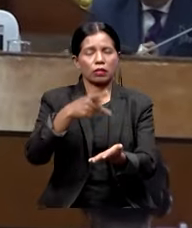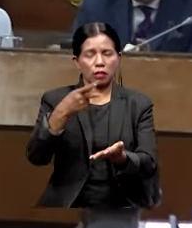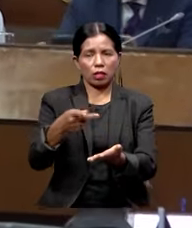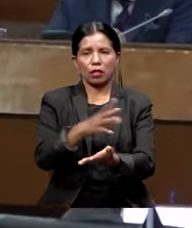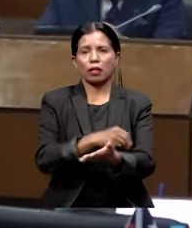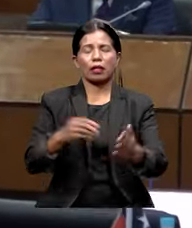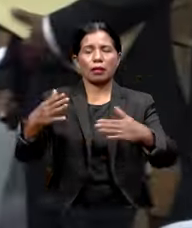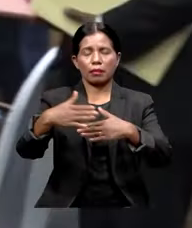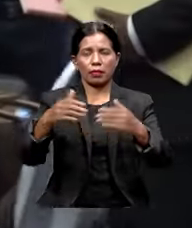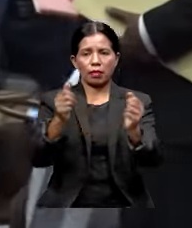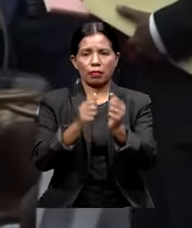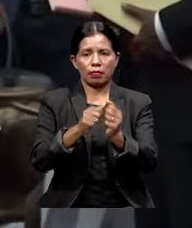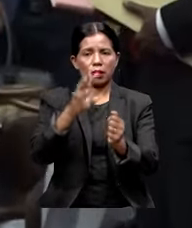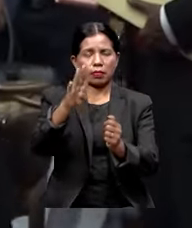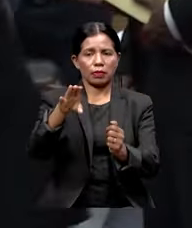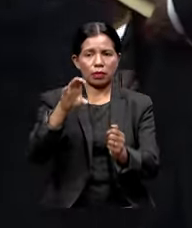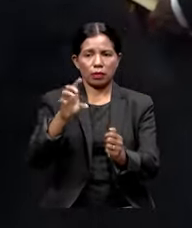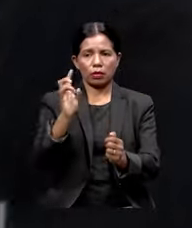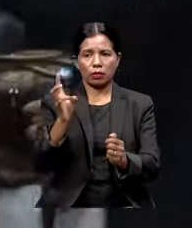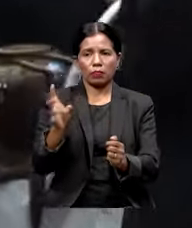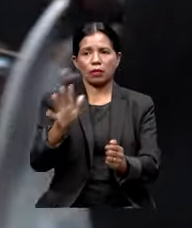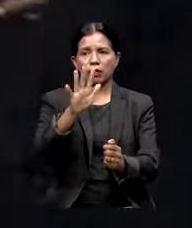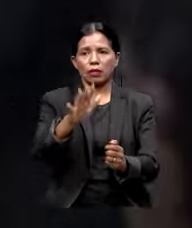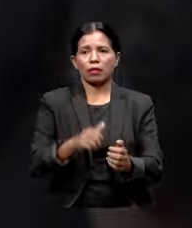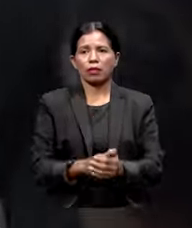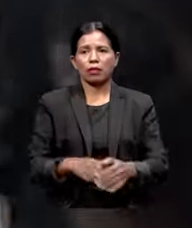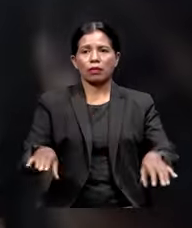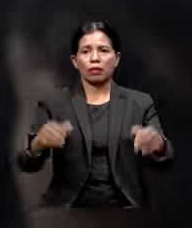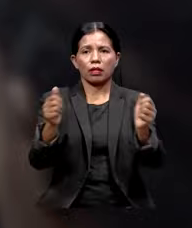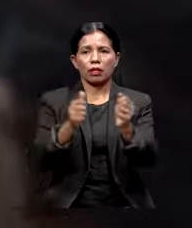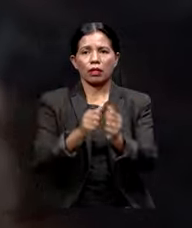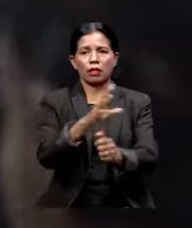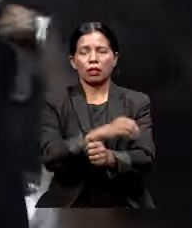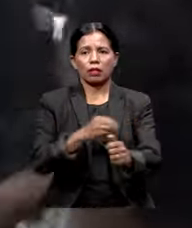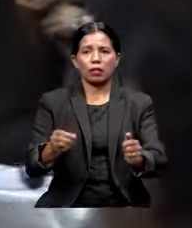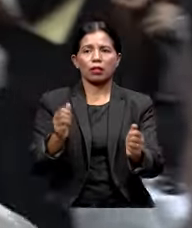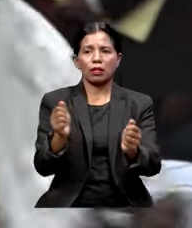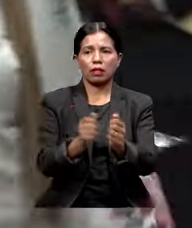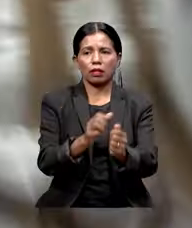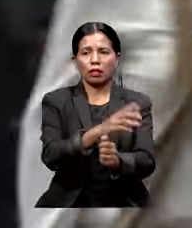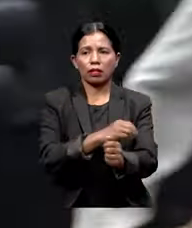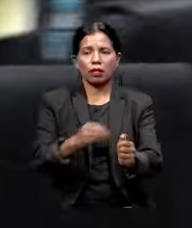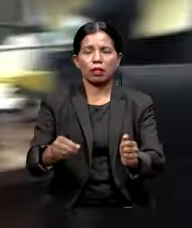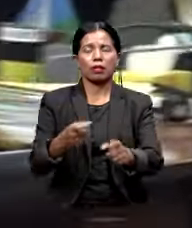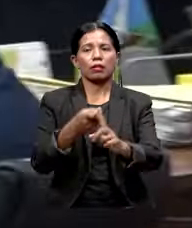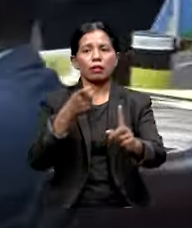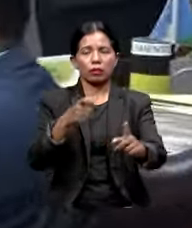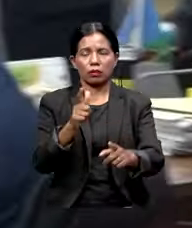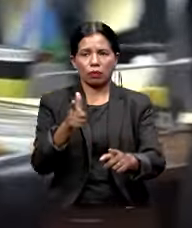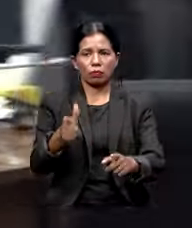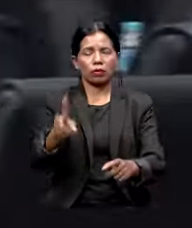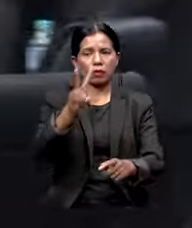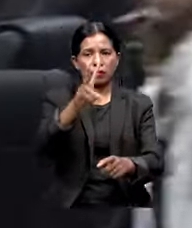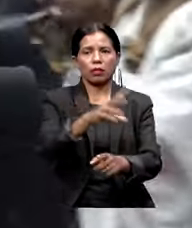vencimento Besic Tocon Atusat Hitunulu Resin Lima. Bens no serviço Besic Tocon Atusat, capital menor Liu Tocon Rua Nulu Resin